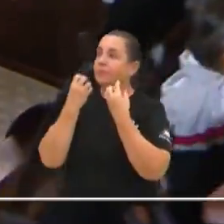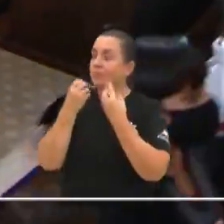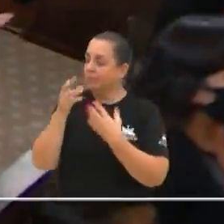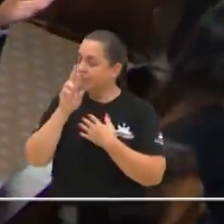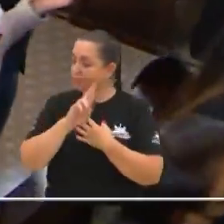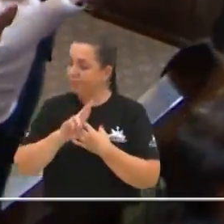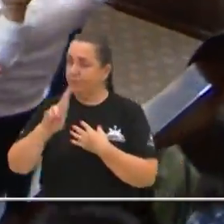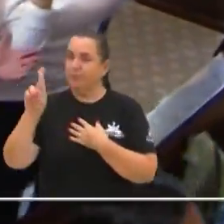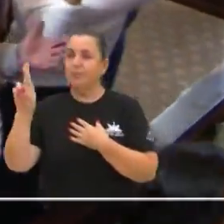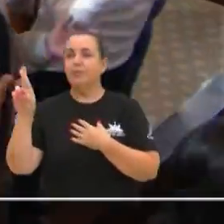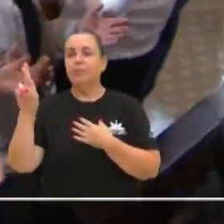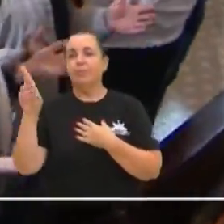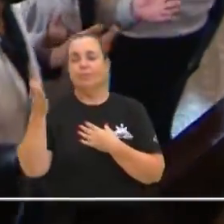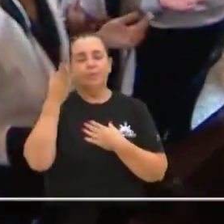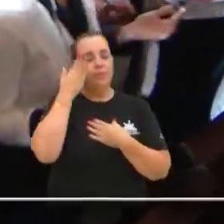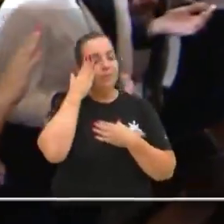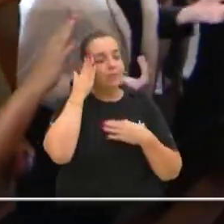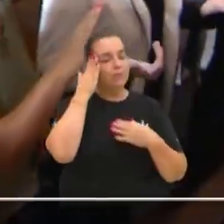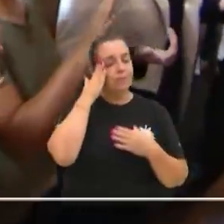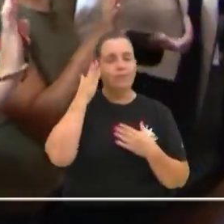Que bom, Senhor,